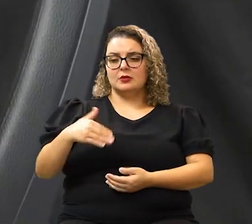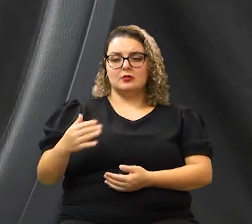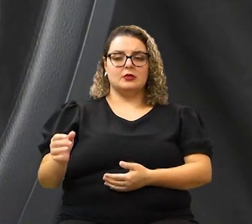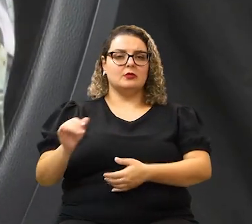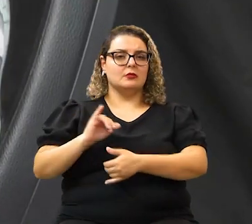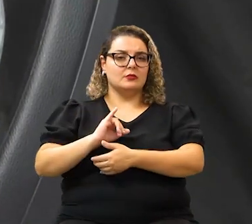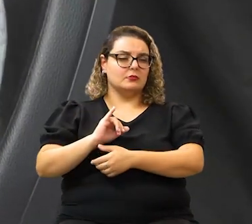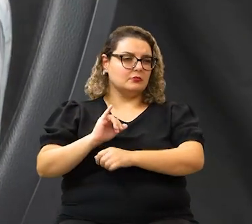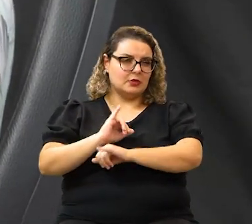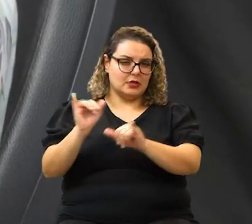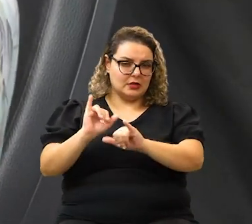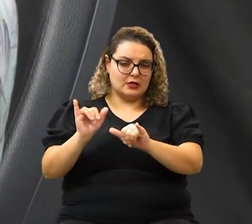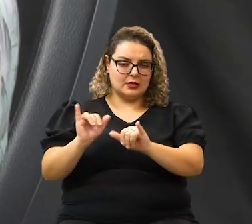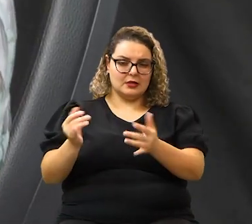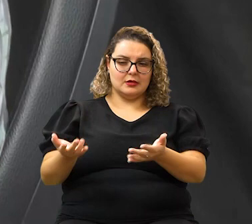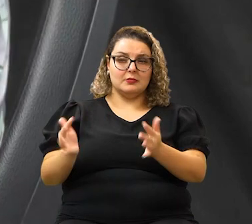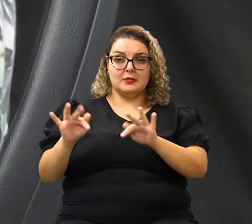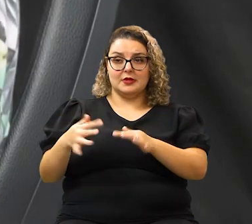Quer descansar.